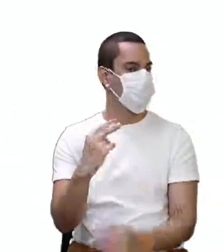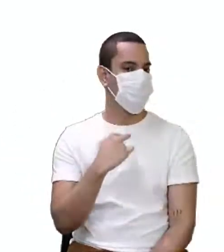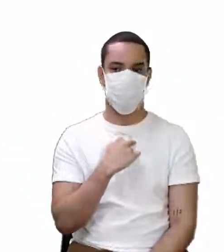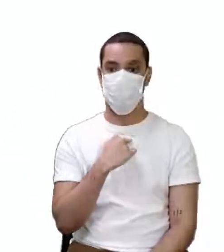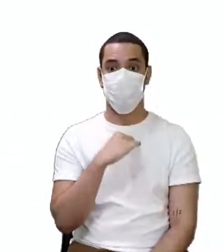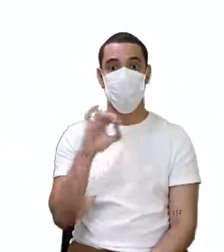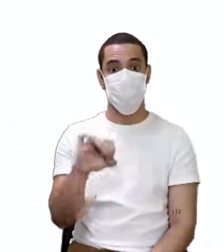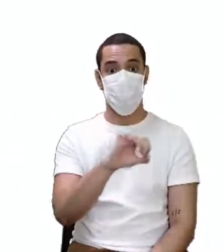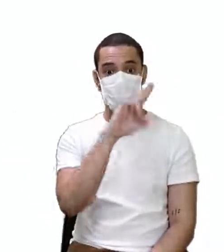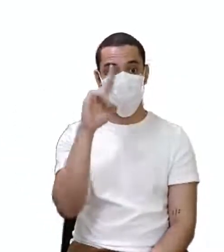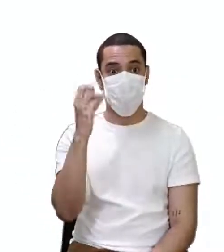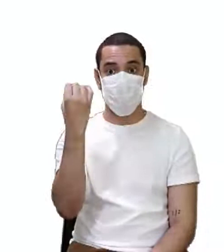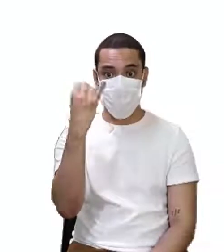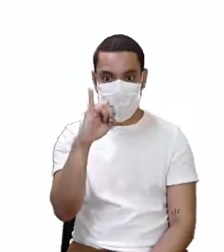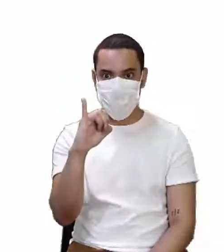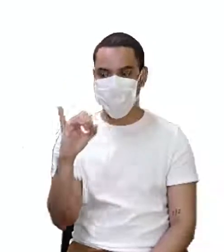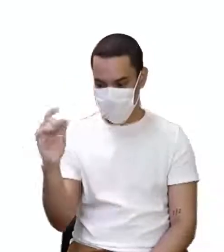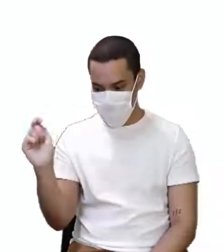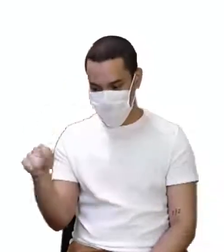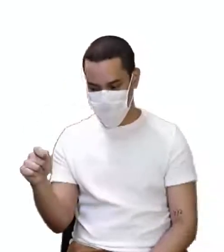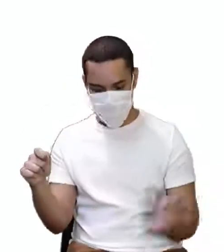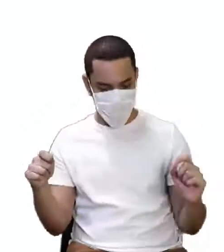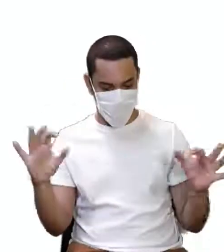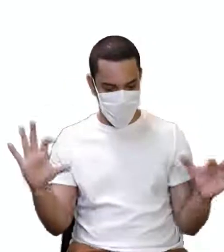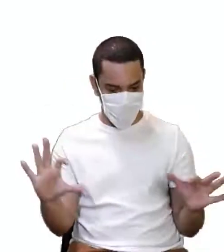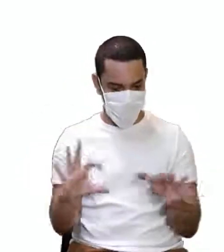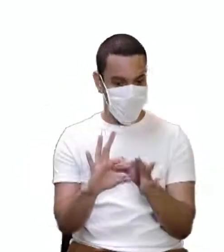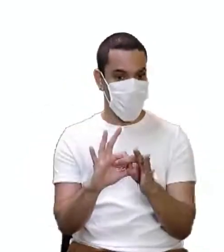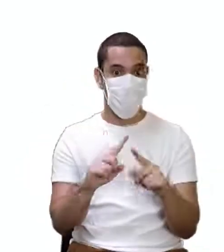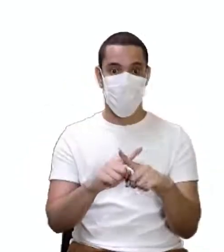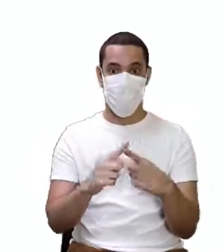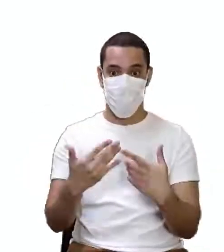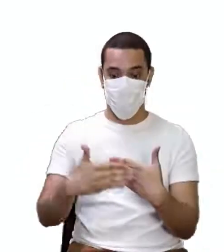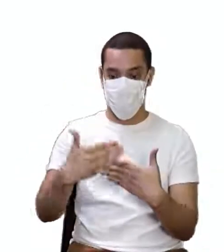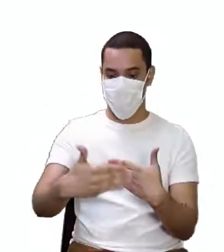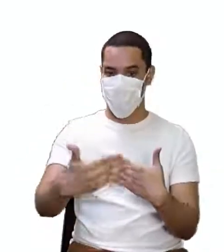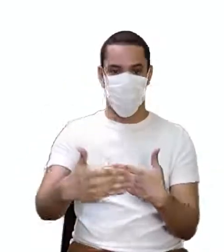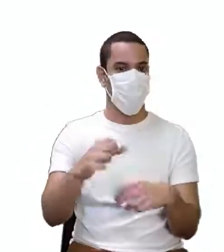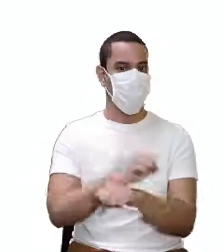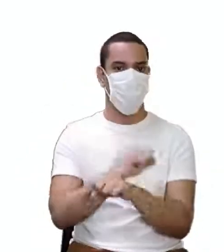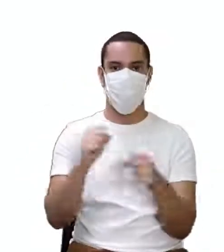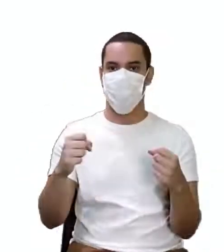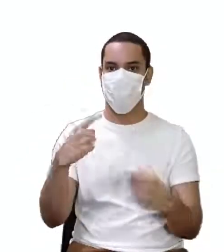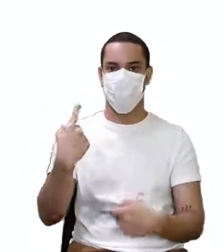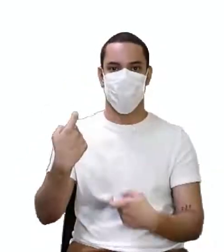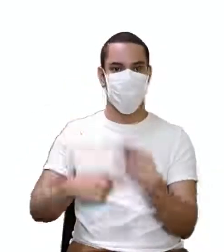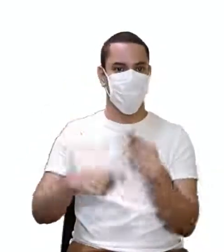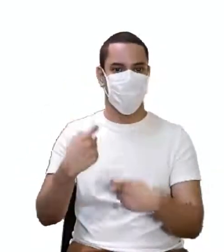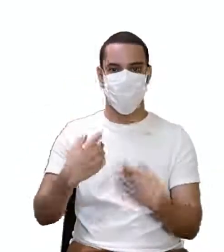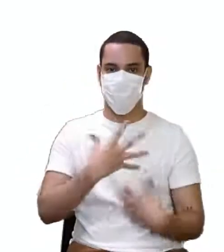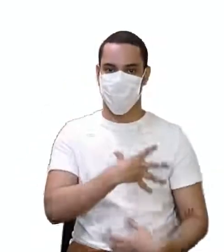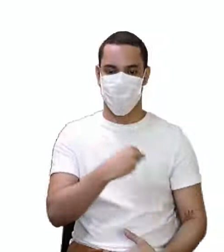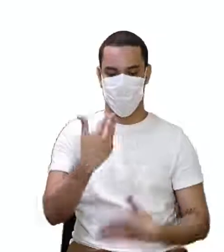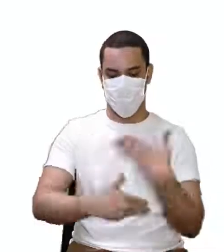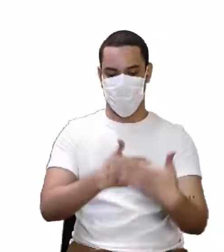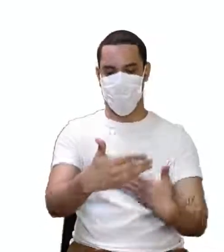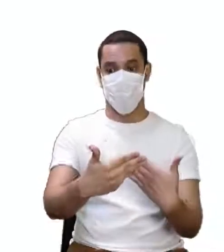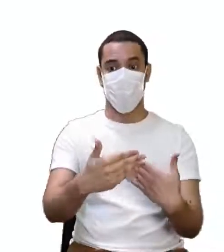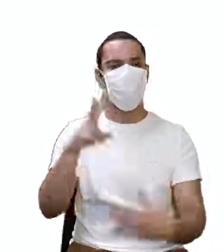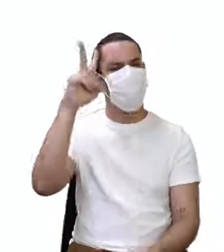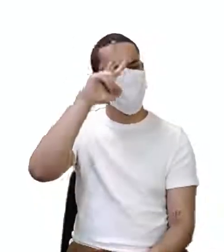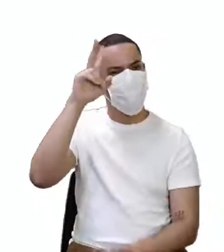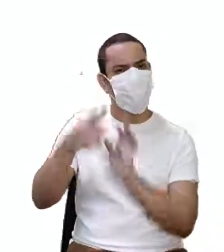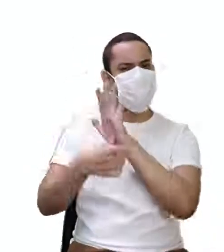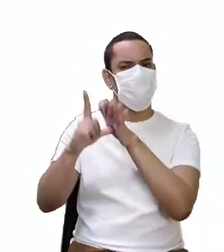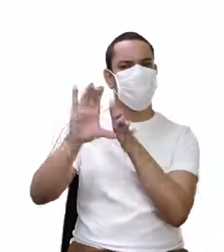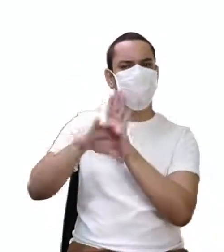de produzirem descendentes férteis, tá? Lembram quando a gente estava falando sobre o conceito